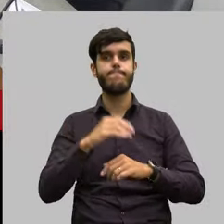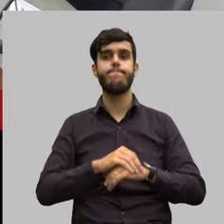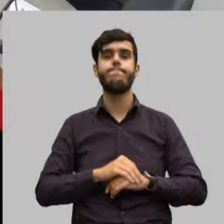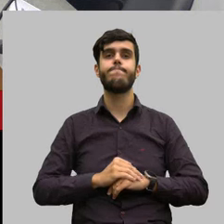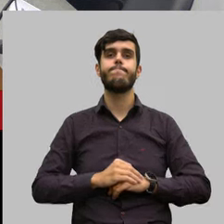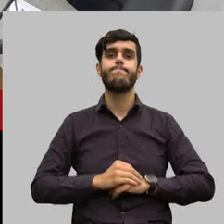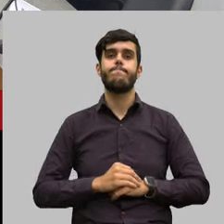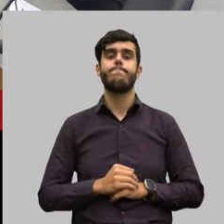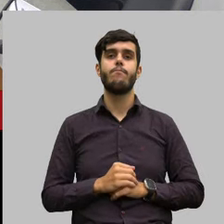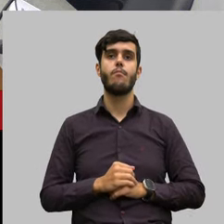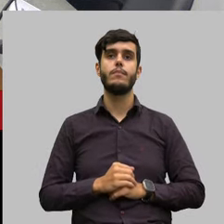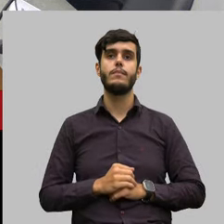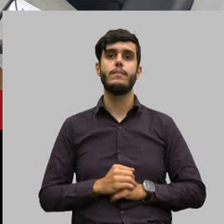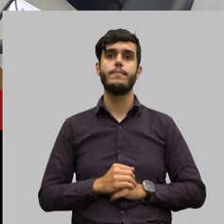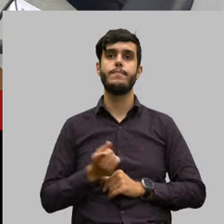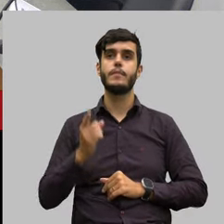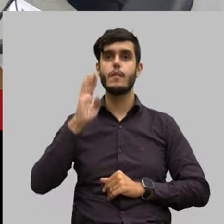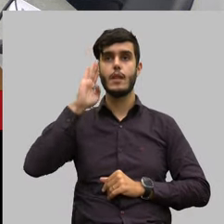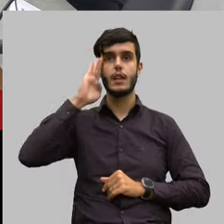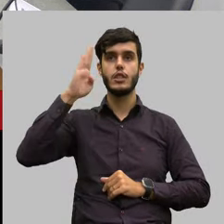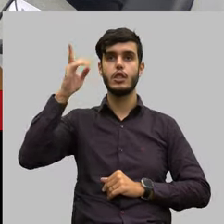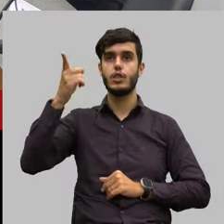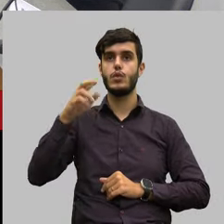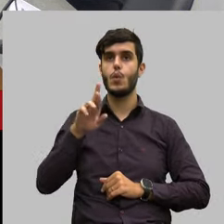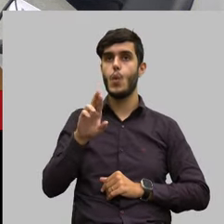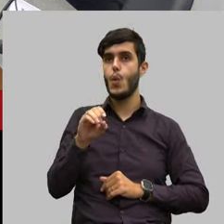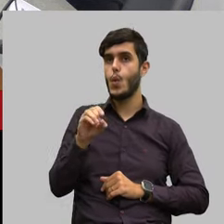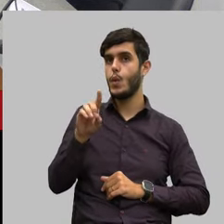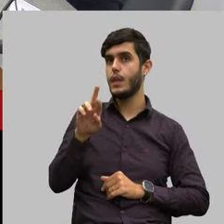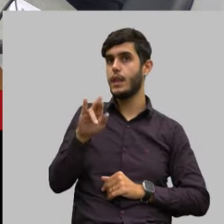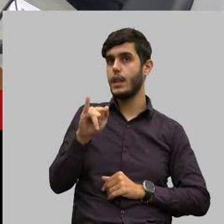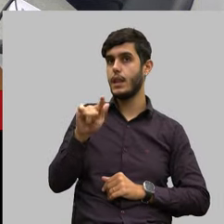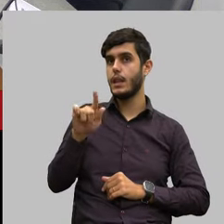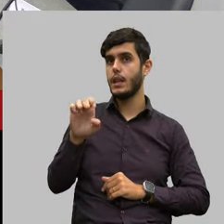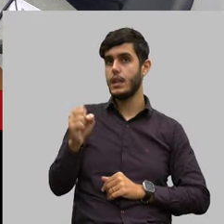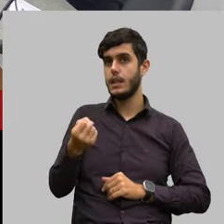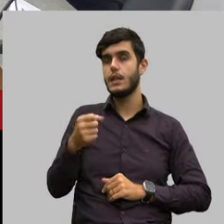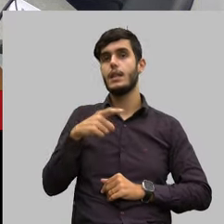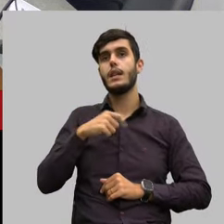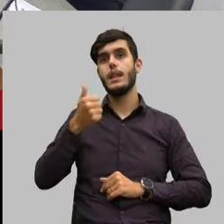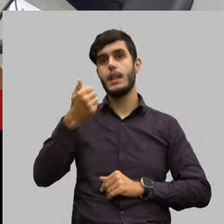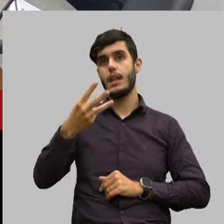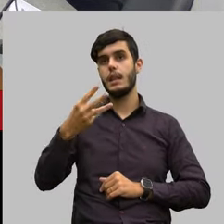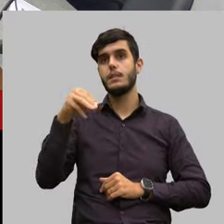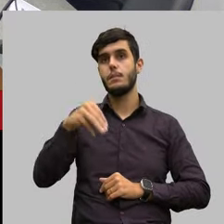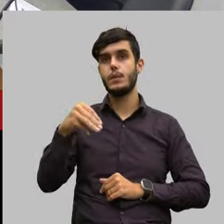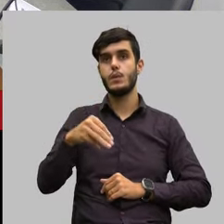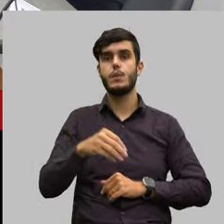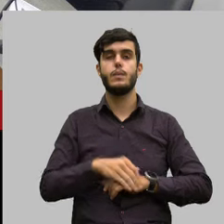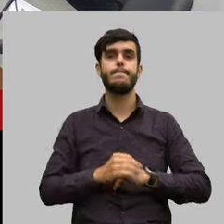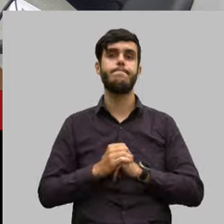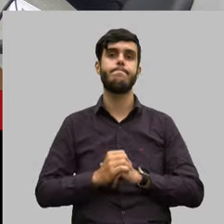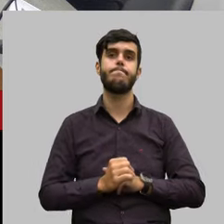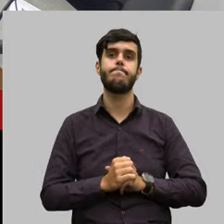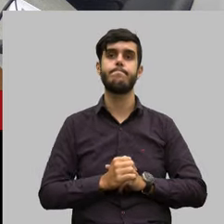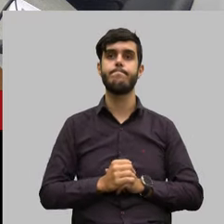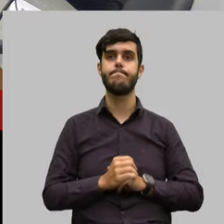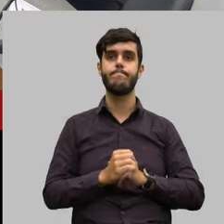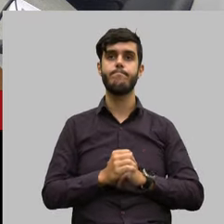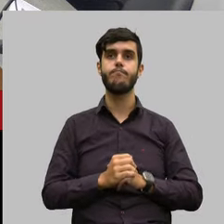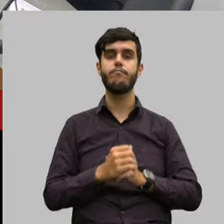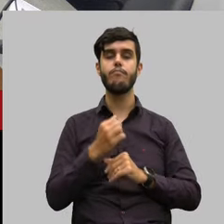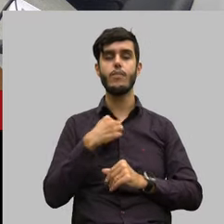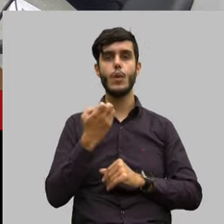para sargento Rodrigues que disporá de 3 minutos Presidente eh eu quero só fazer uma pergunta antes de